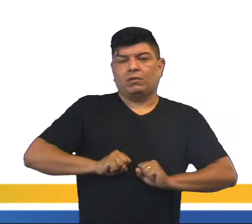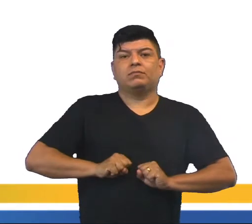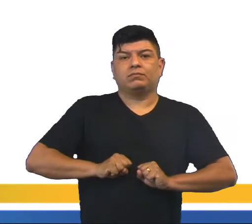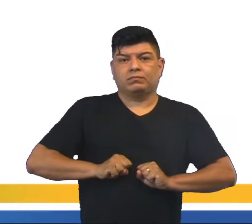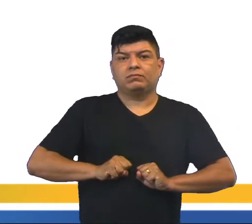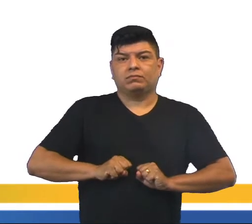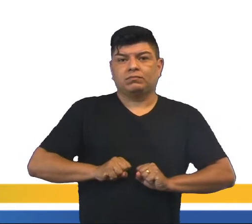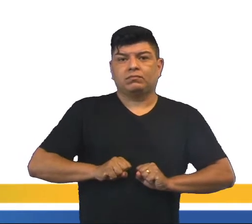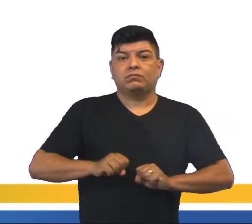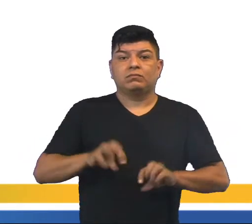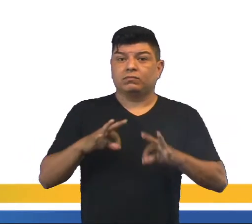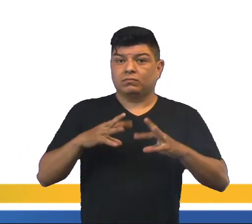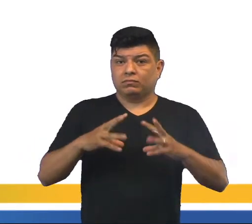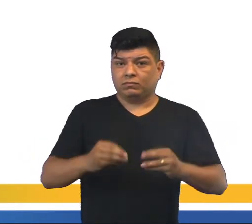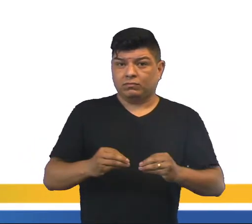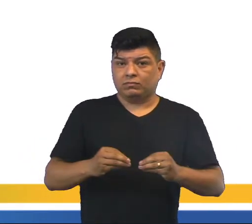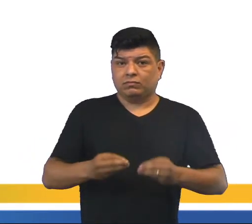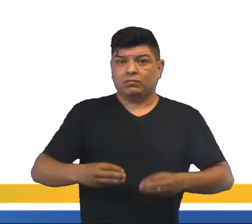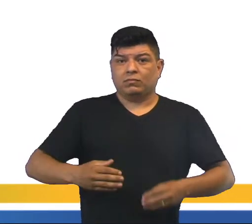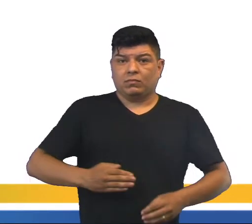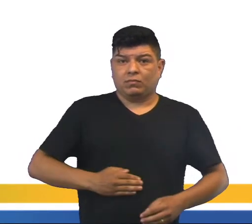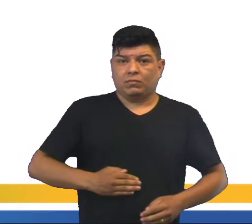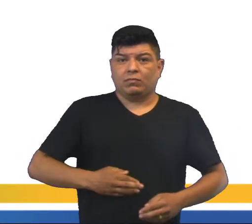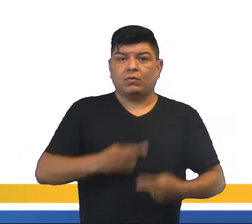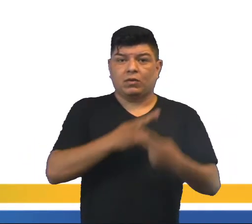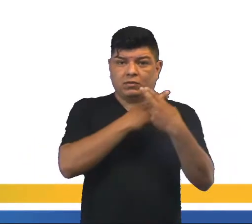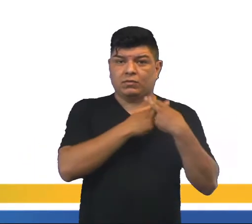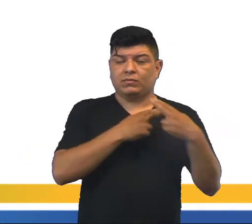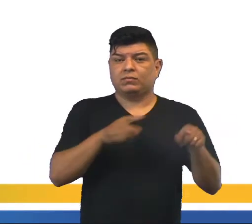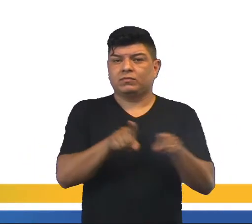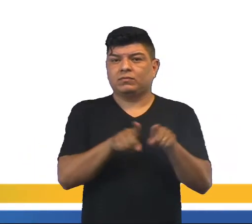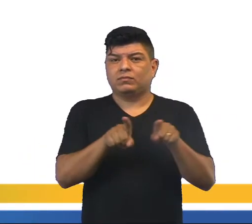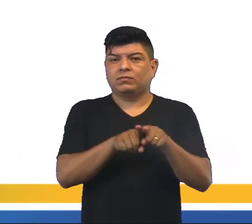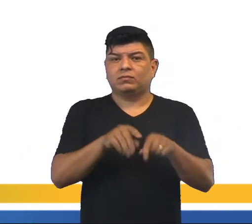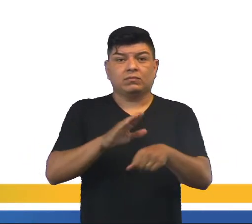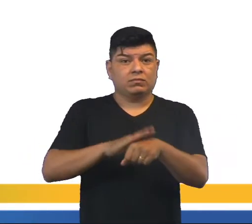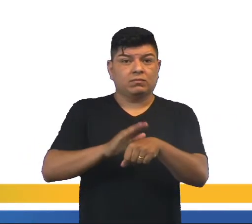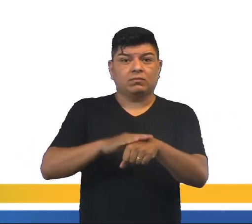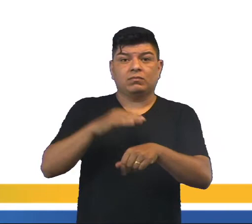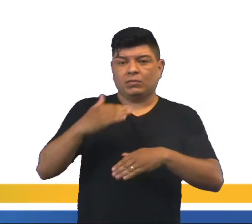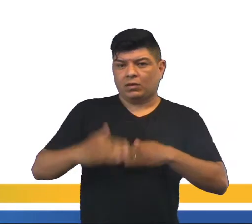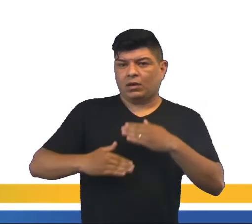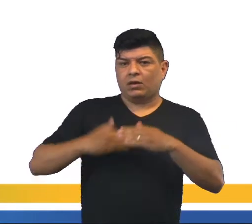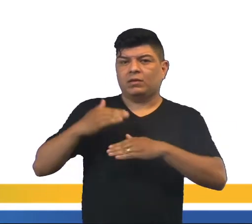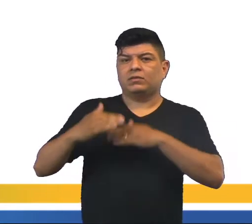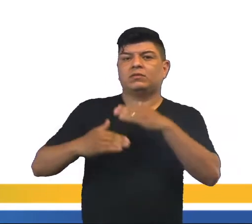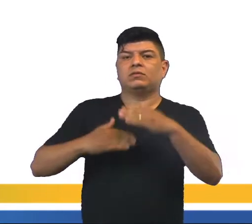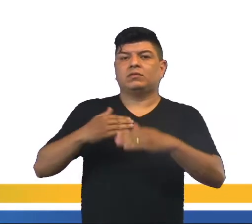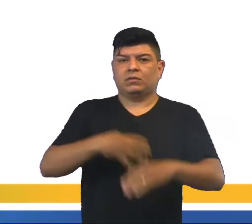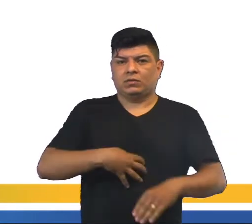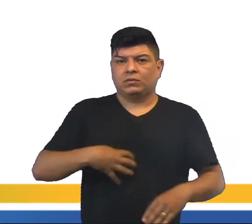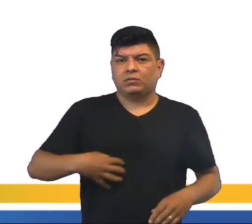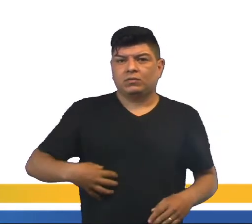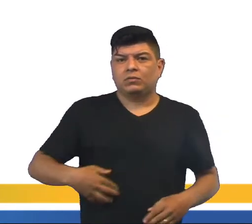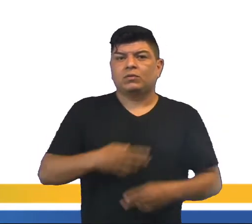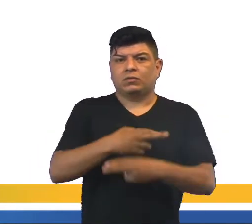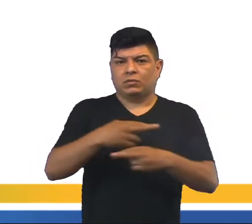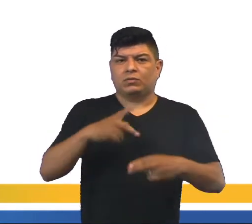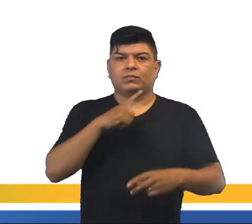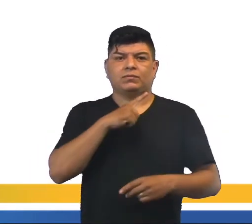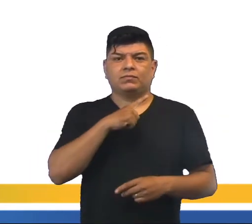nutrientes. O órgão é responsável pela maior parte do processo de